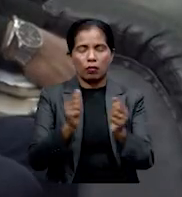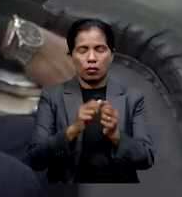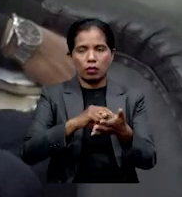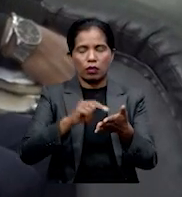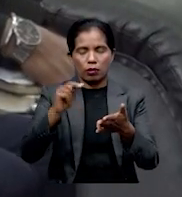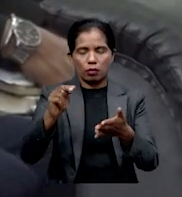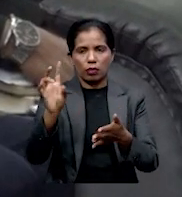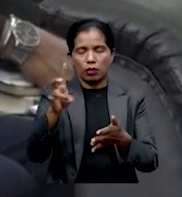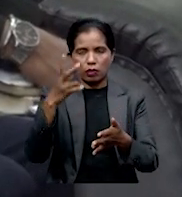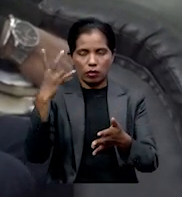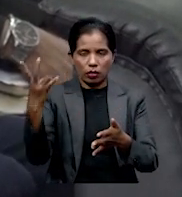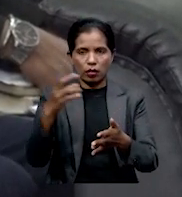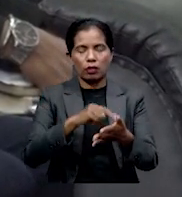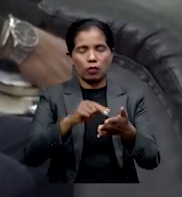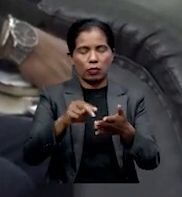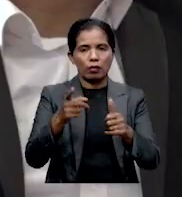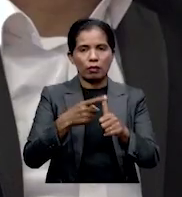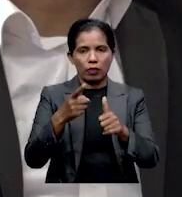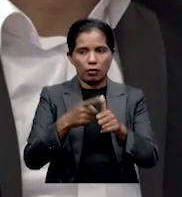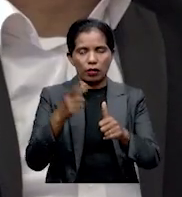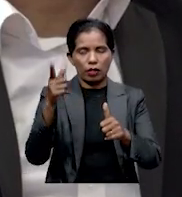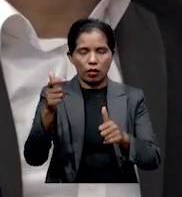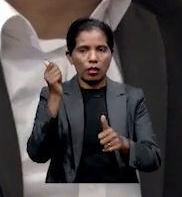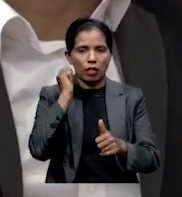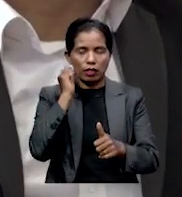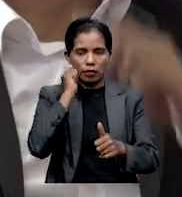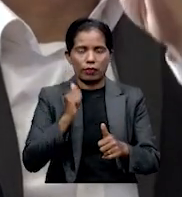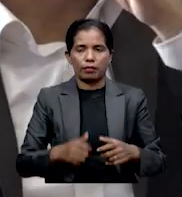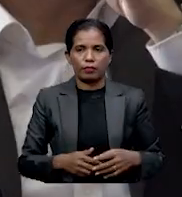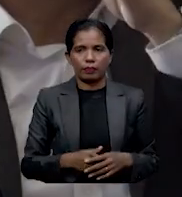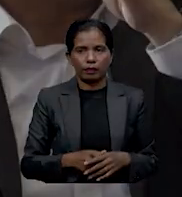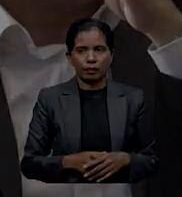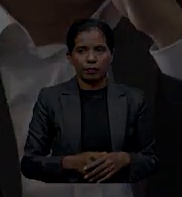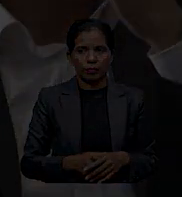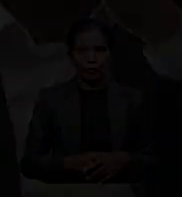nível mundial, no número da ULU que a nível regional. Adérito Ximenes, GMN.